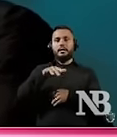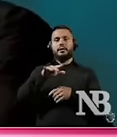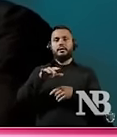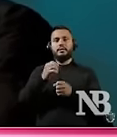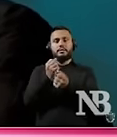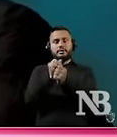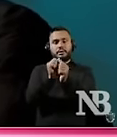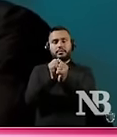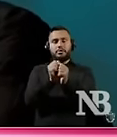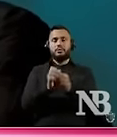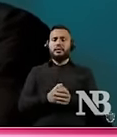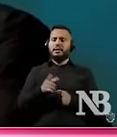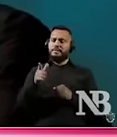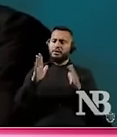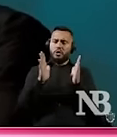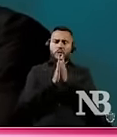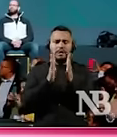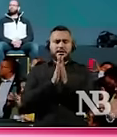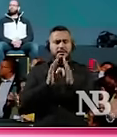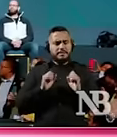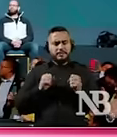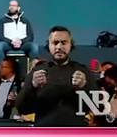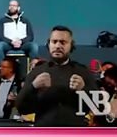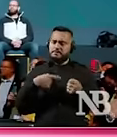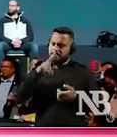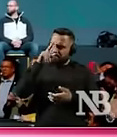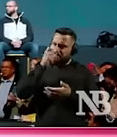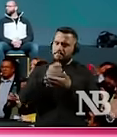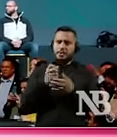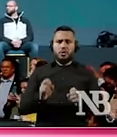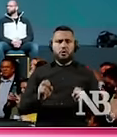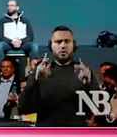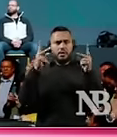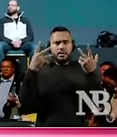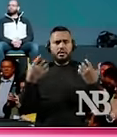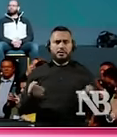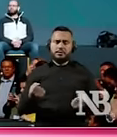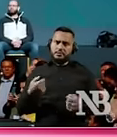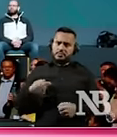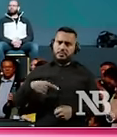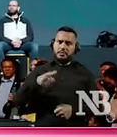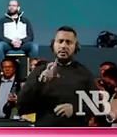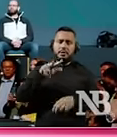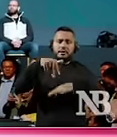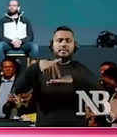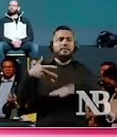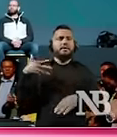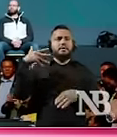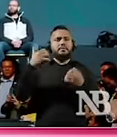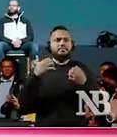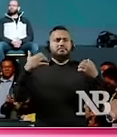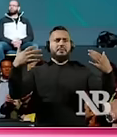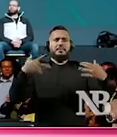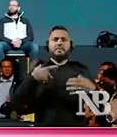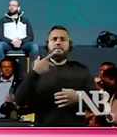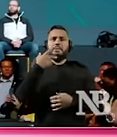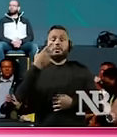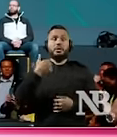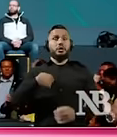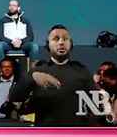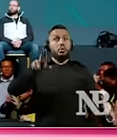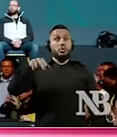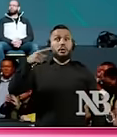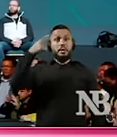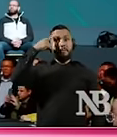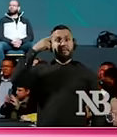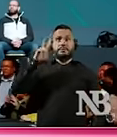e muita dedicação ali, ele fala, beleza, eu vou lá. E aí ele fala a público o seguinte frase, jamais pensei em vir a